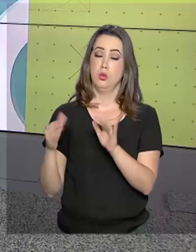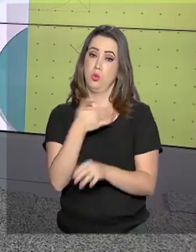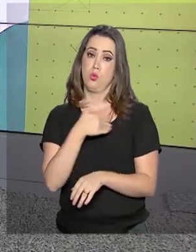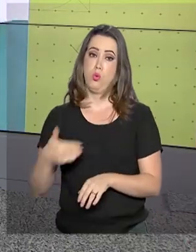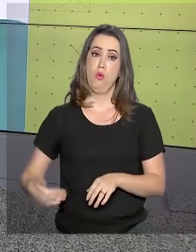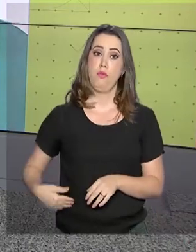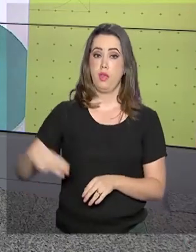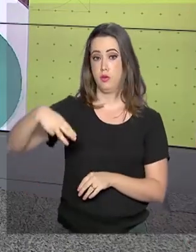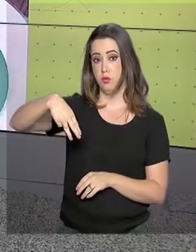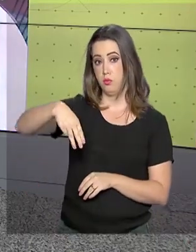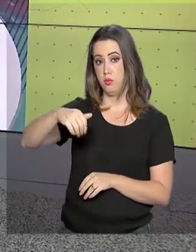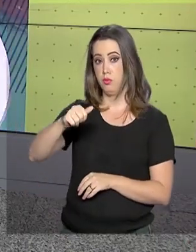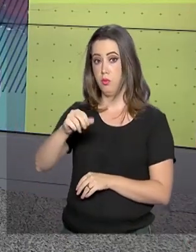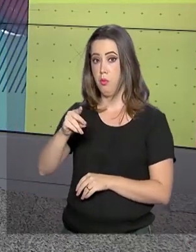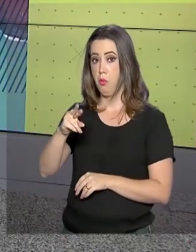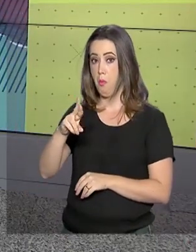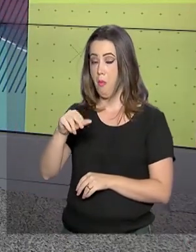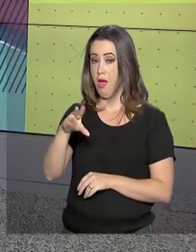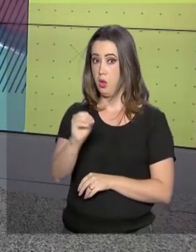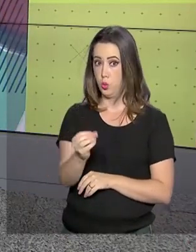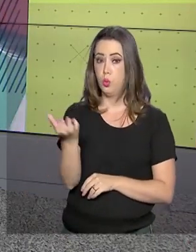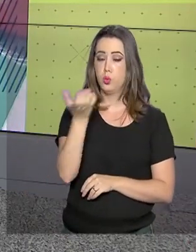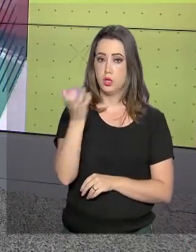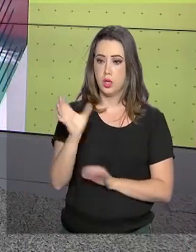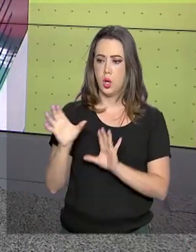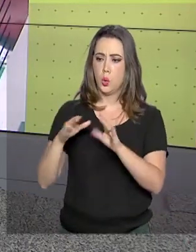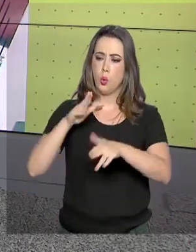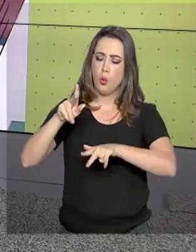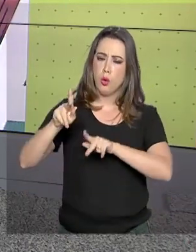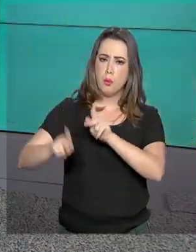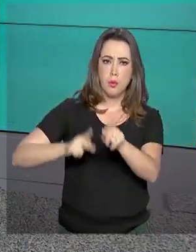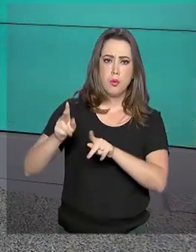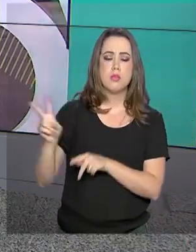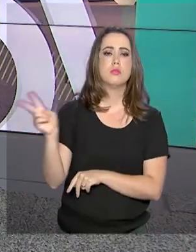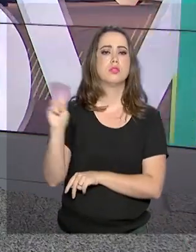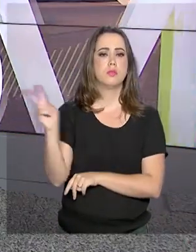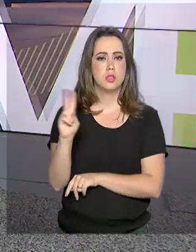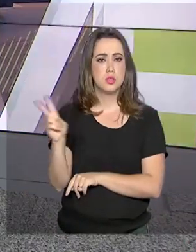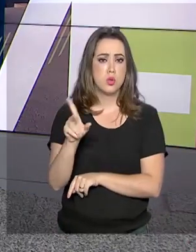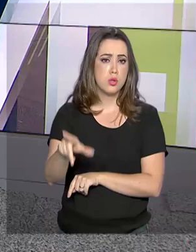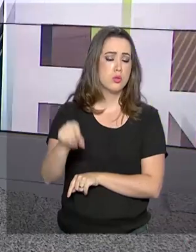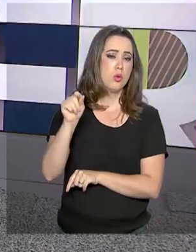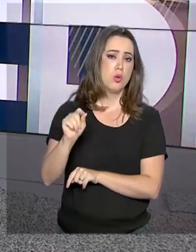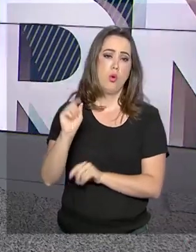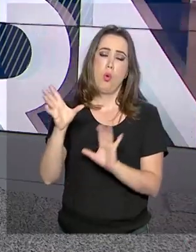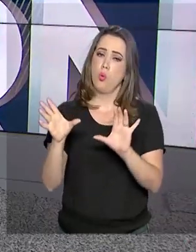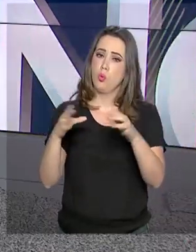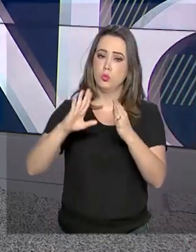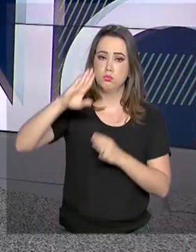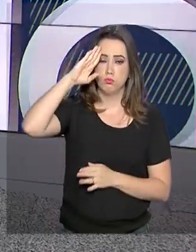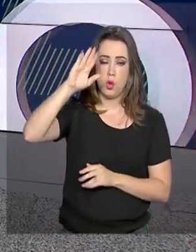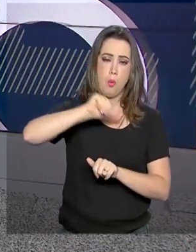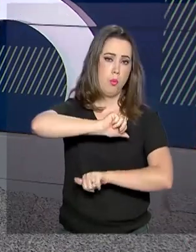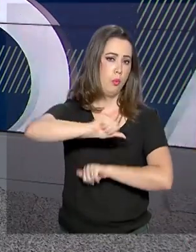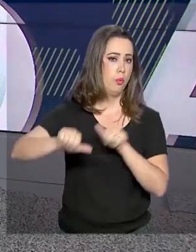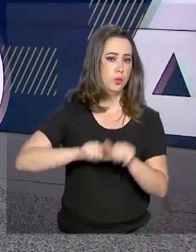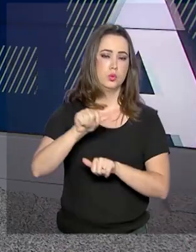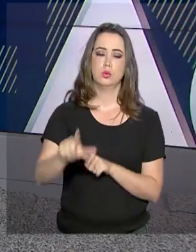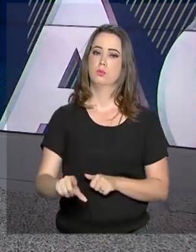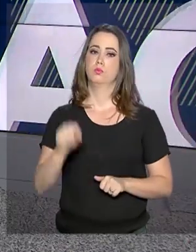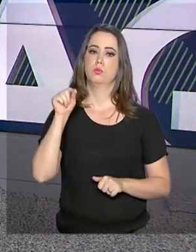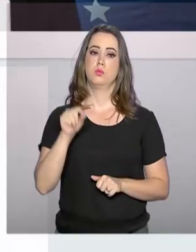e espera que os venezuelanos tomem alguma providência ou que as forças armadas mudem de posição pelo